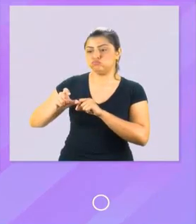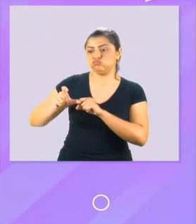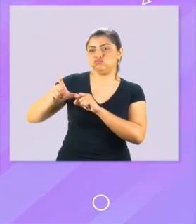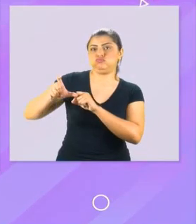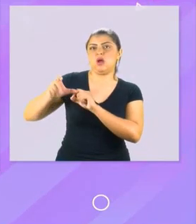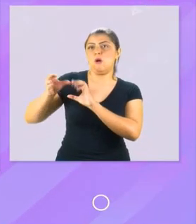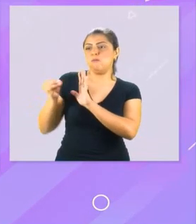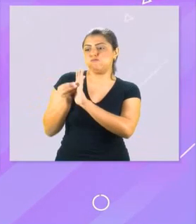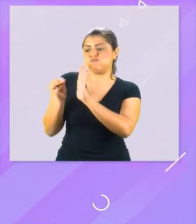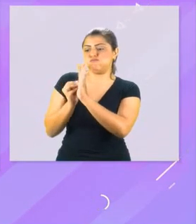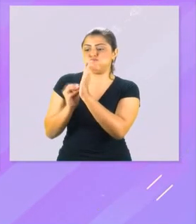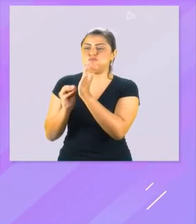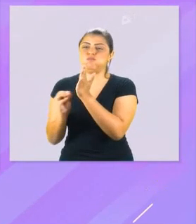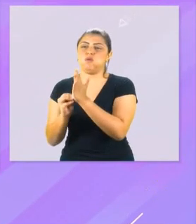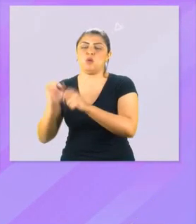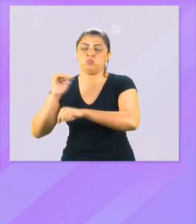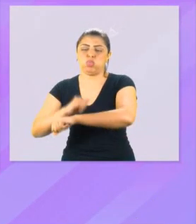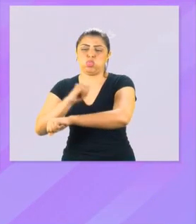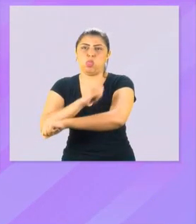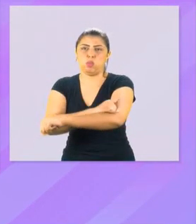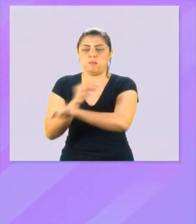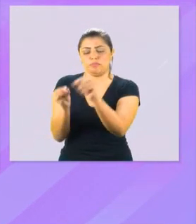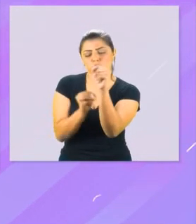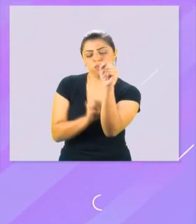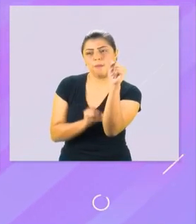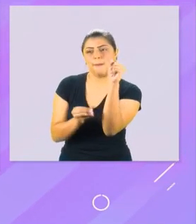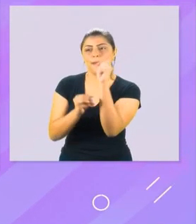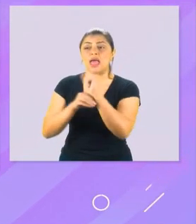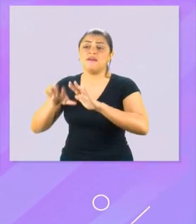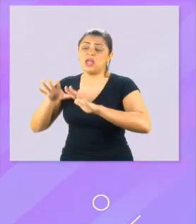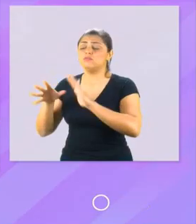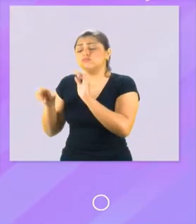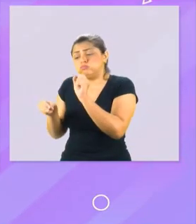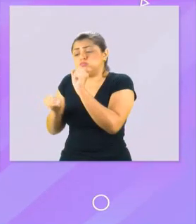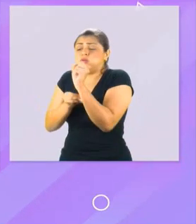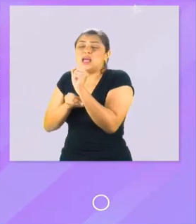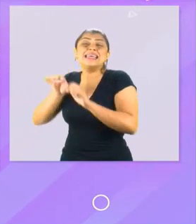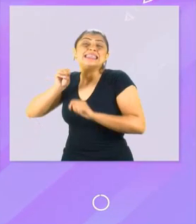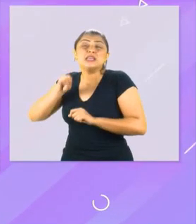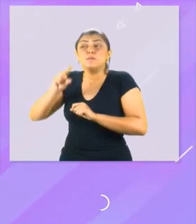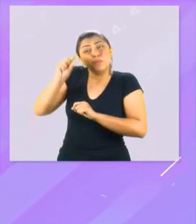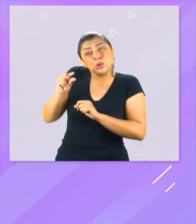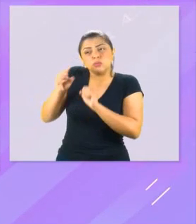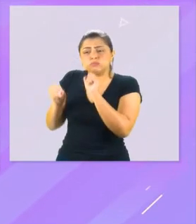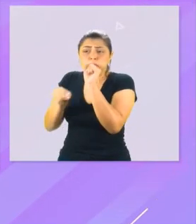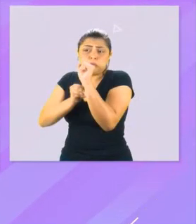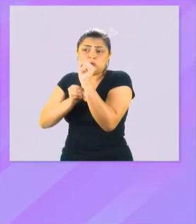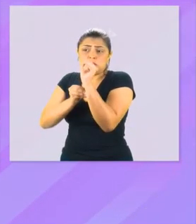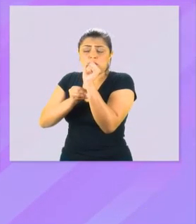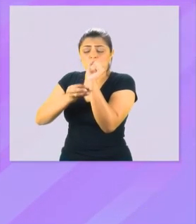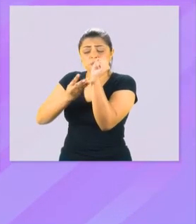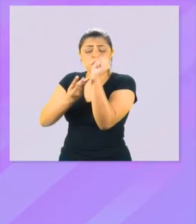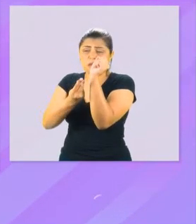somente quando ele está em excesso essas placas serão formadas. Porque quando ele não está em excesso, ele deposita.